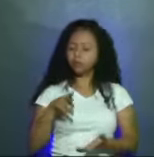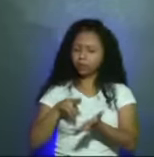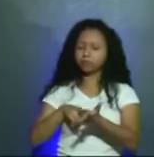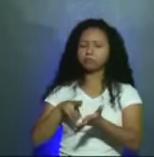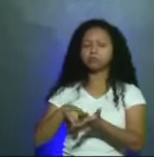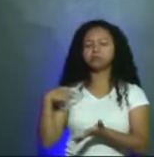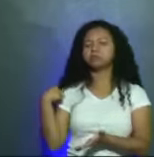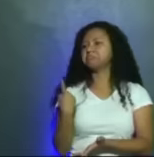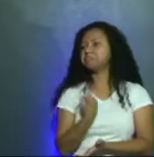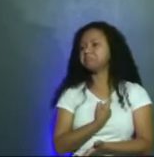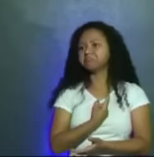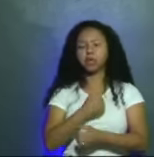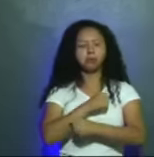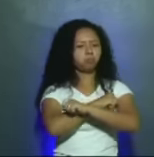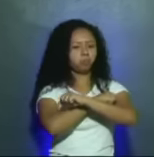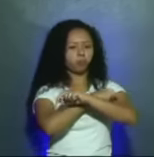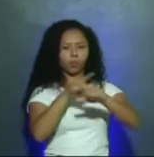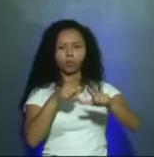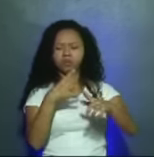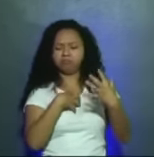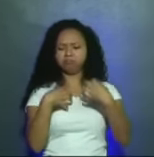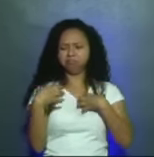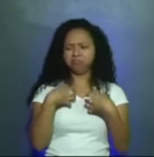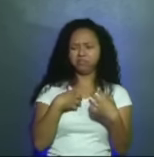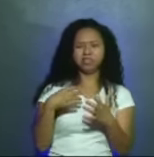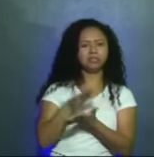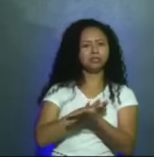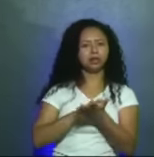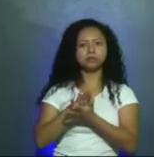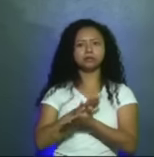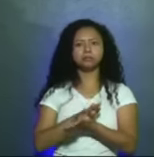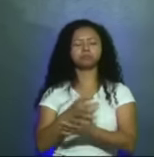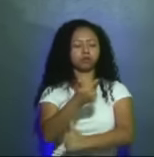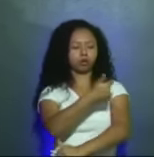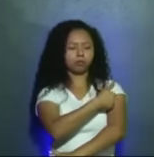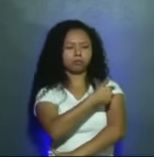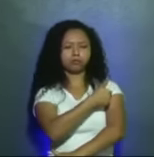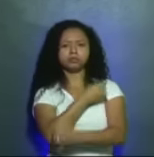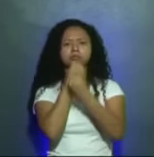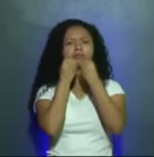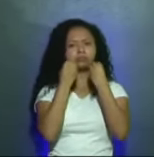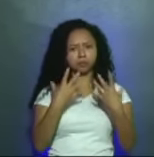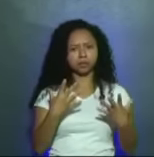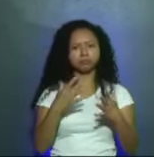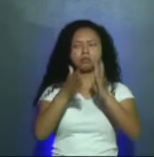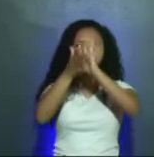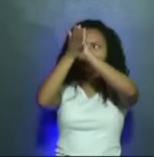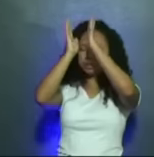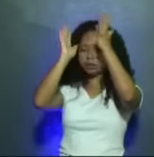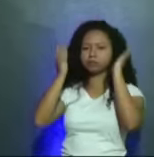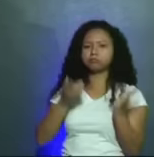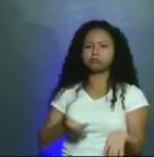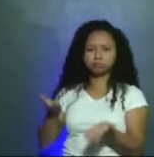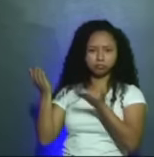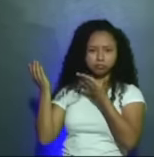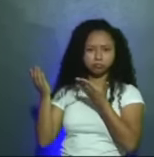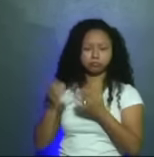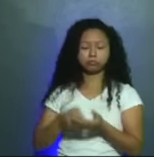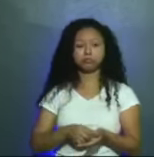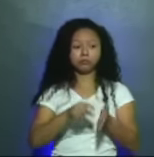sentimos nada, tomamos as vacinas e estamos, né, muito bem, graças a Deus. Aí continua o